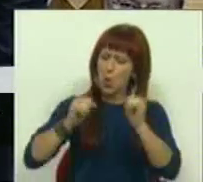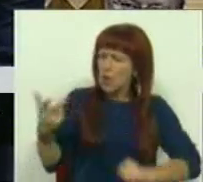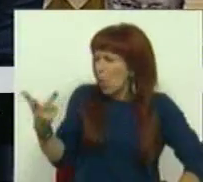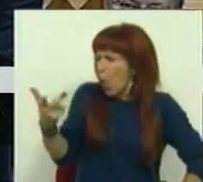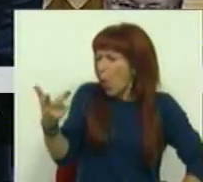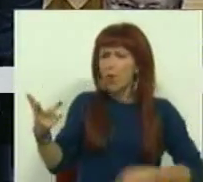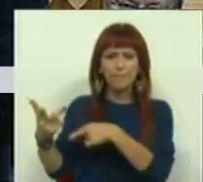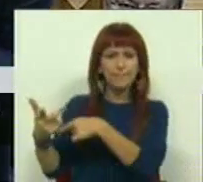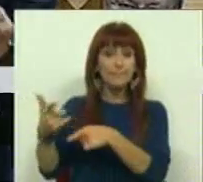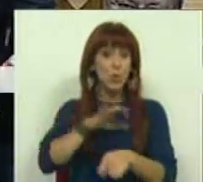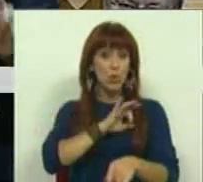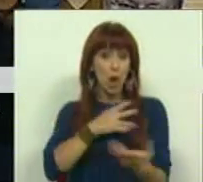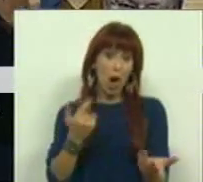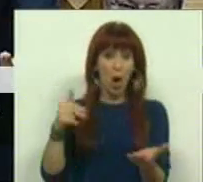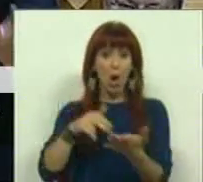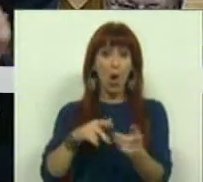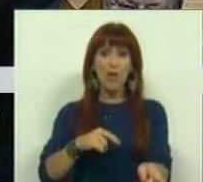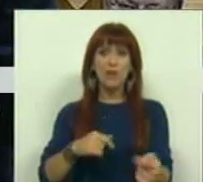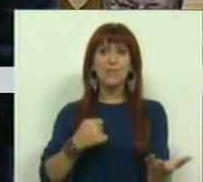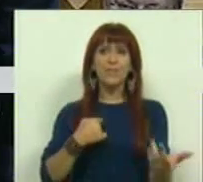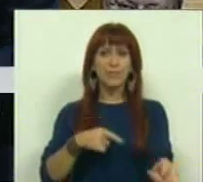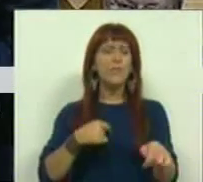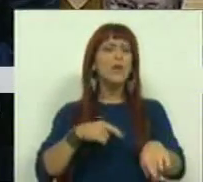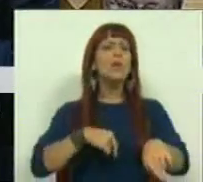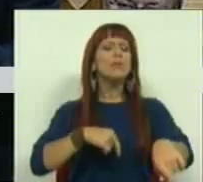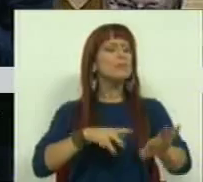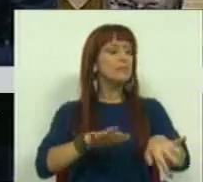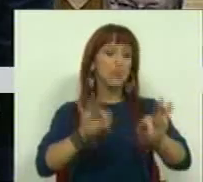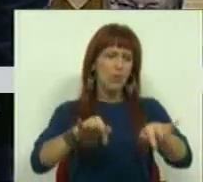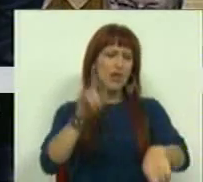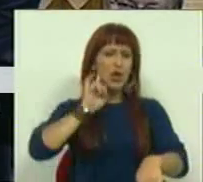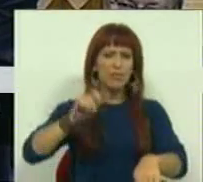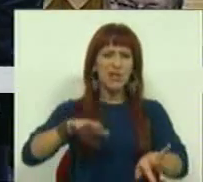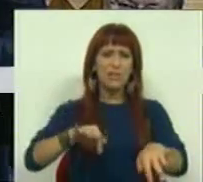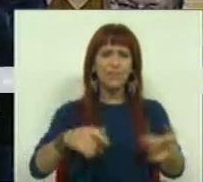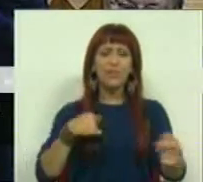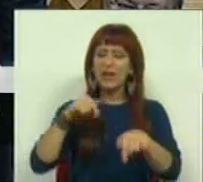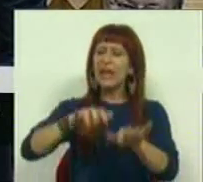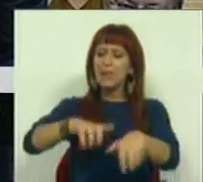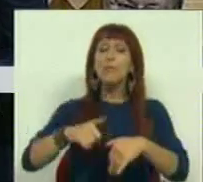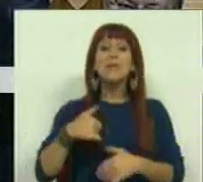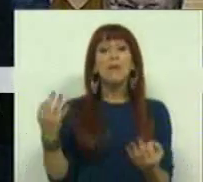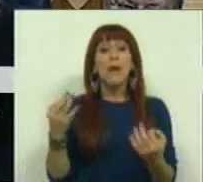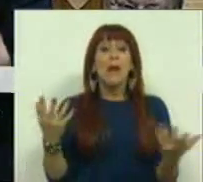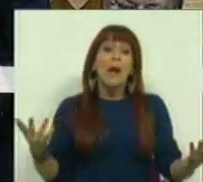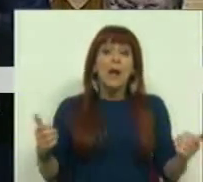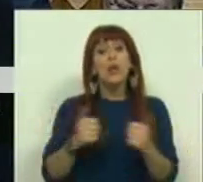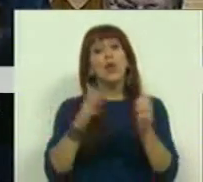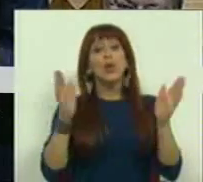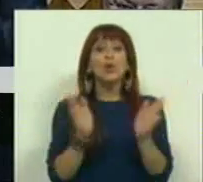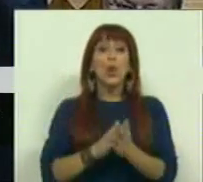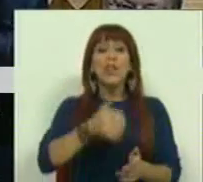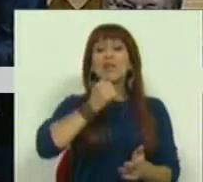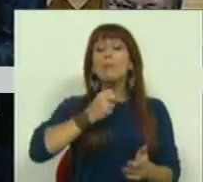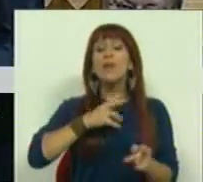troiquíssimo que o senhor agora vem repetir neste Parlamento, concluo, Sra. Presidente, o que é facto é que todas